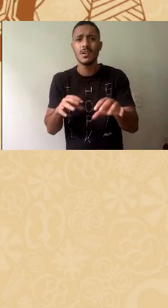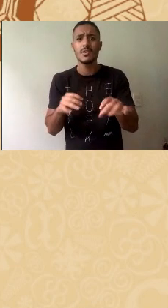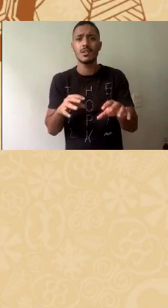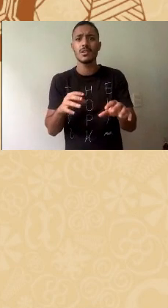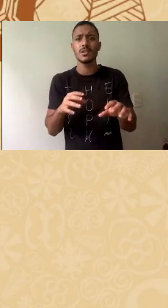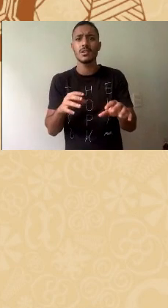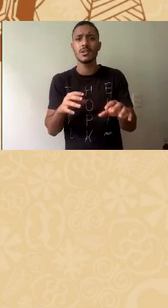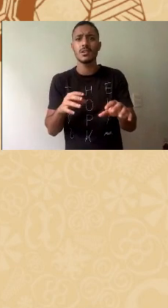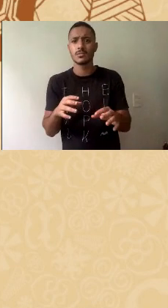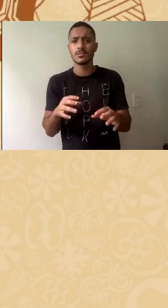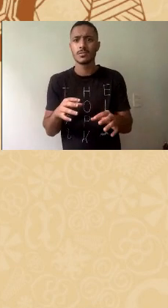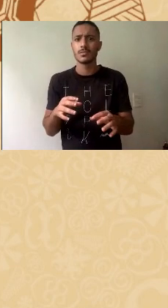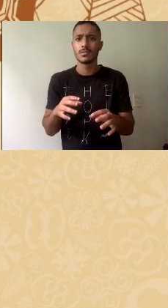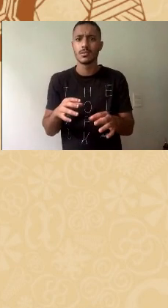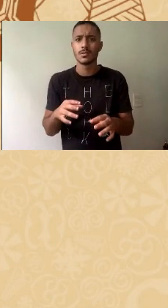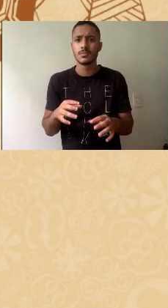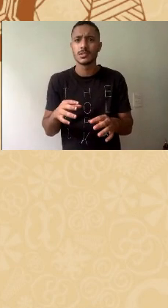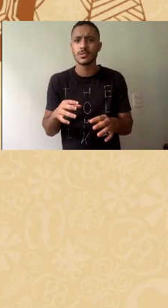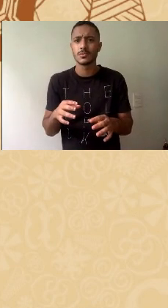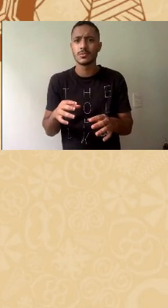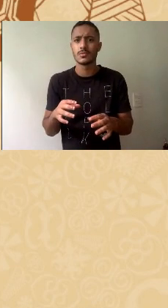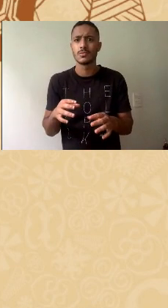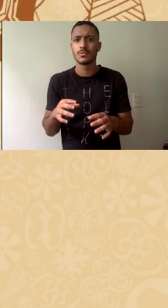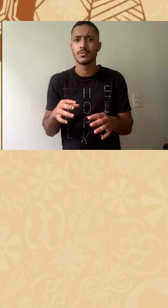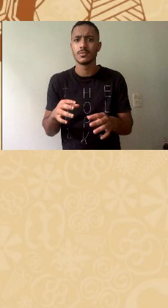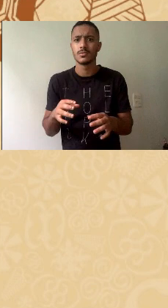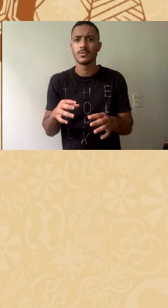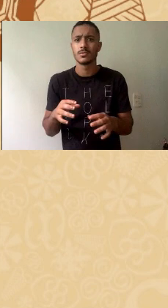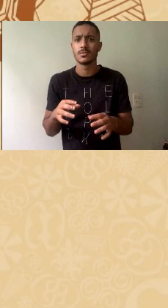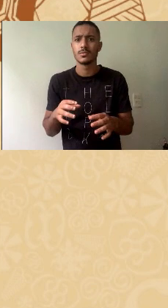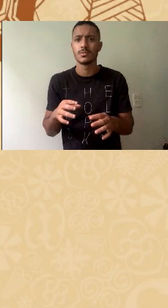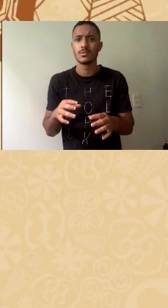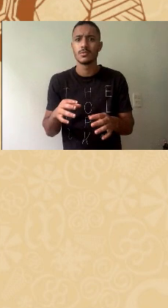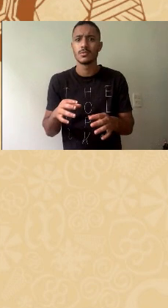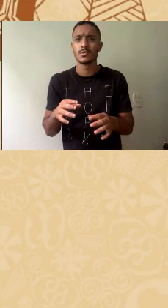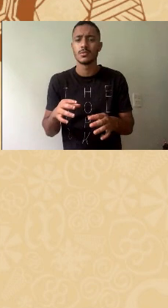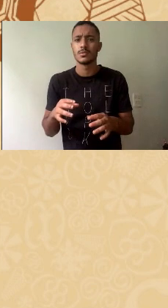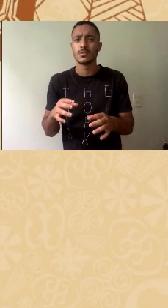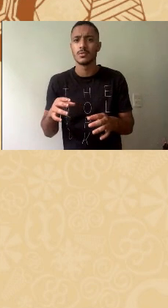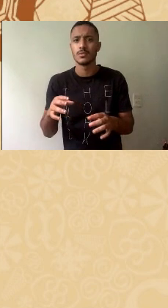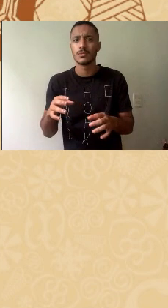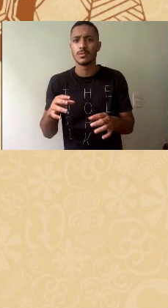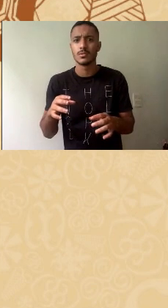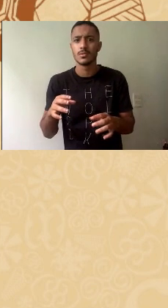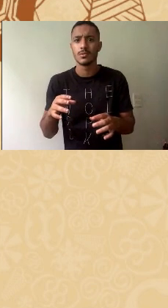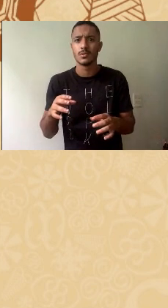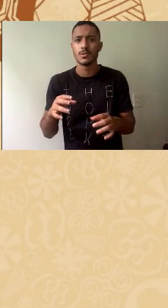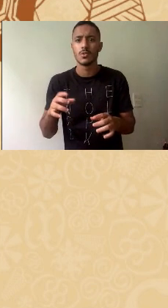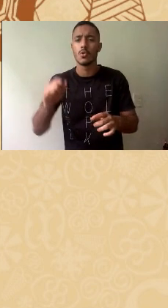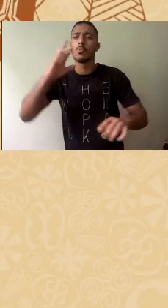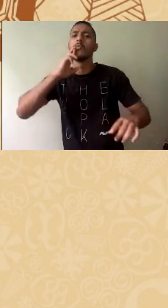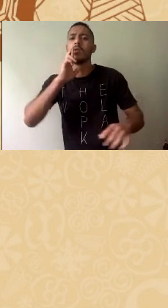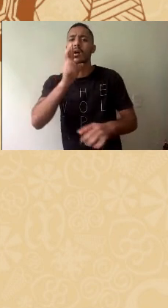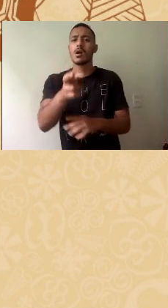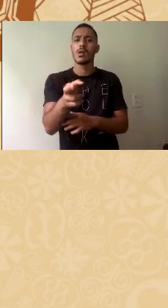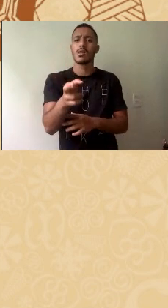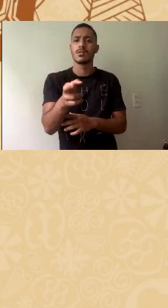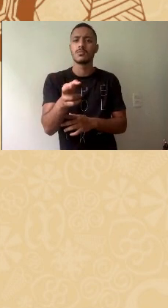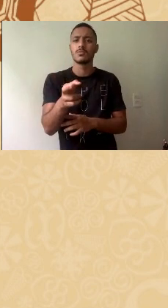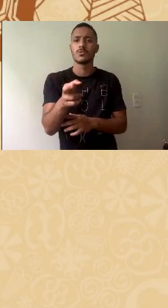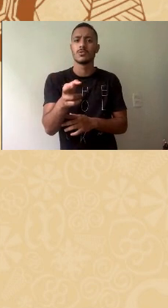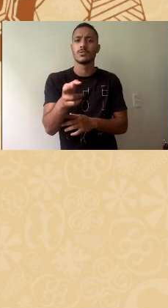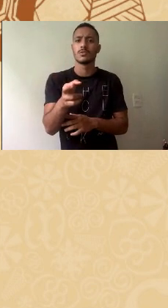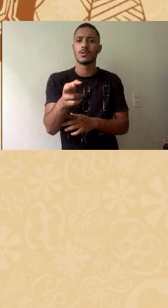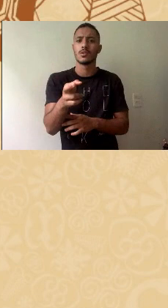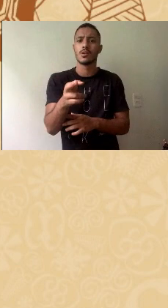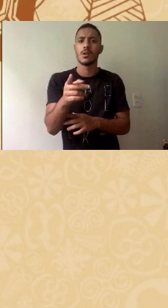e perguntando assim, quem sou eu mesmo? E aí, assim, quando eu faço essa pergunta, assim, ela sempre me vem com uma resposta desse, poxa, eu acho que eu gosto